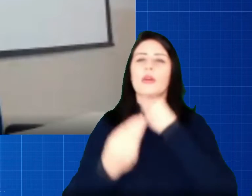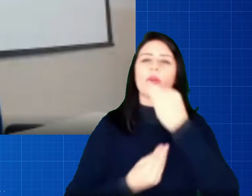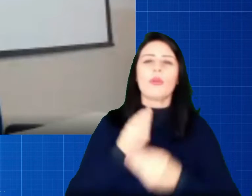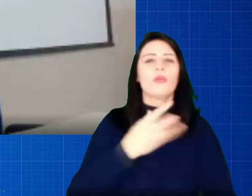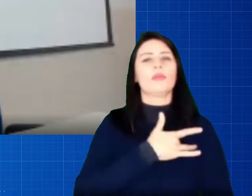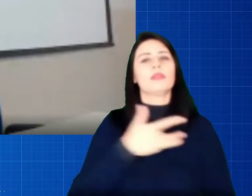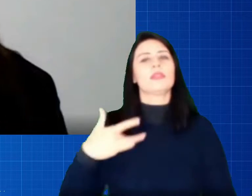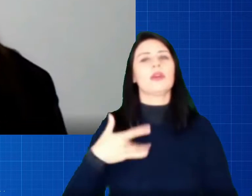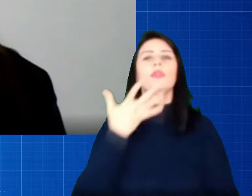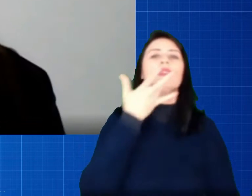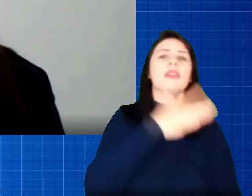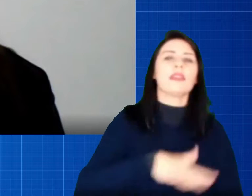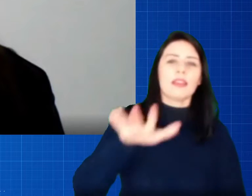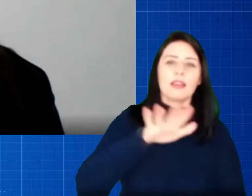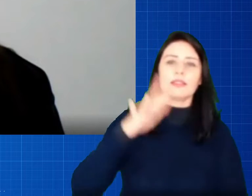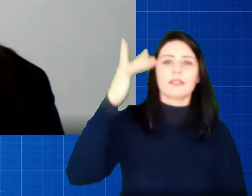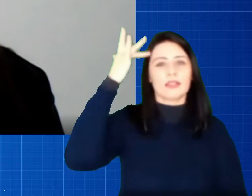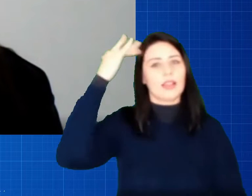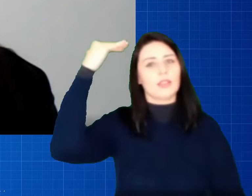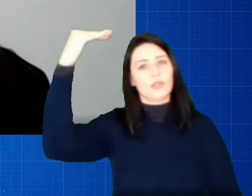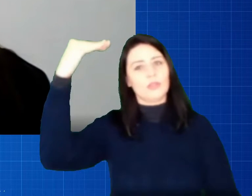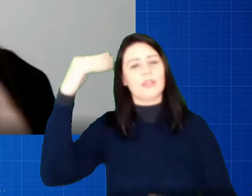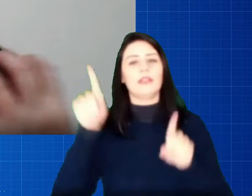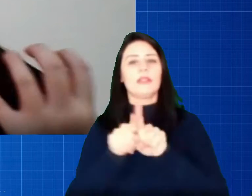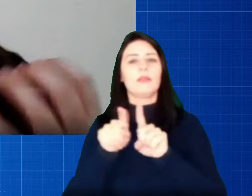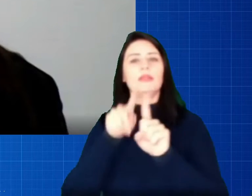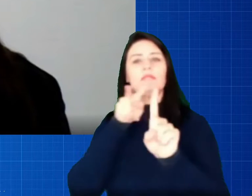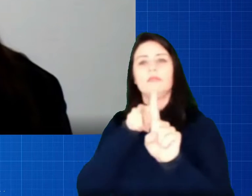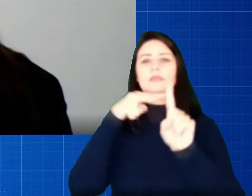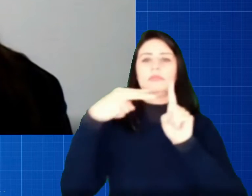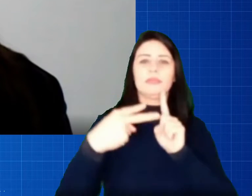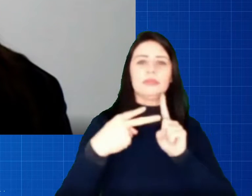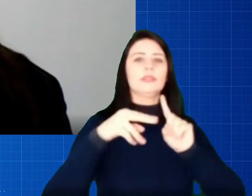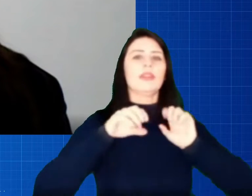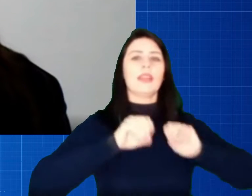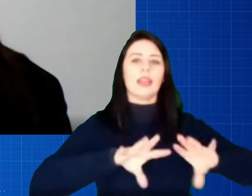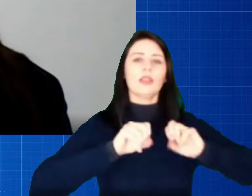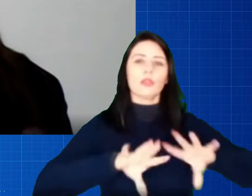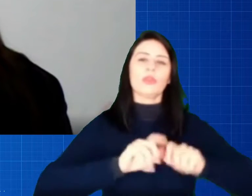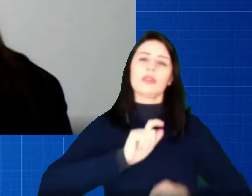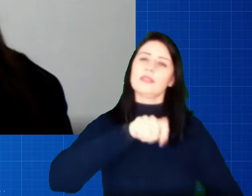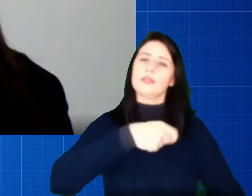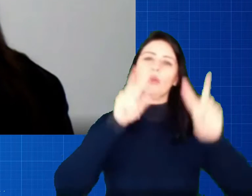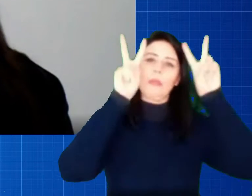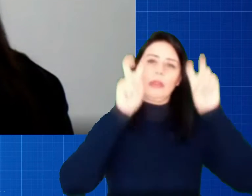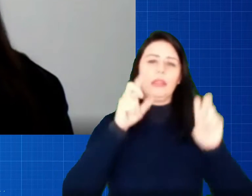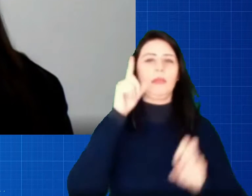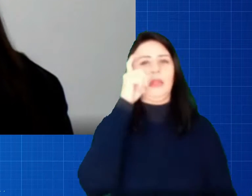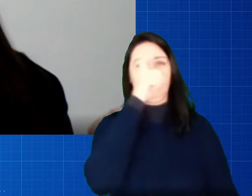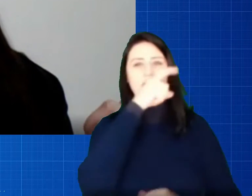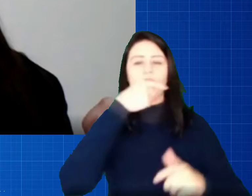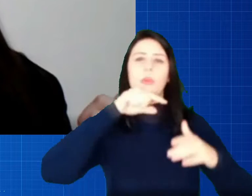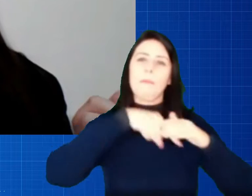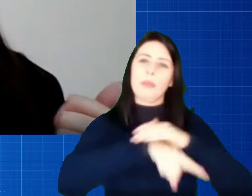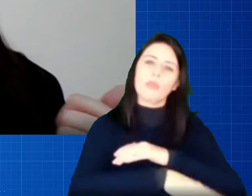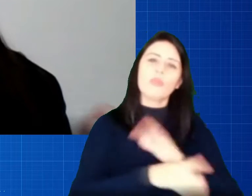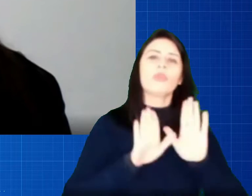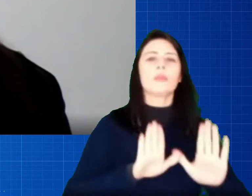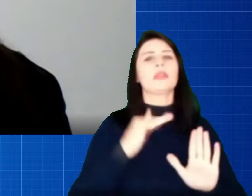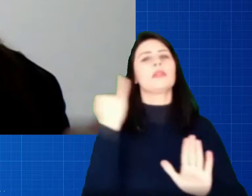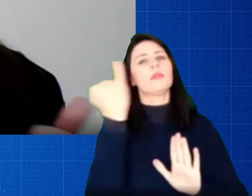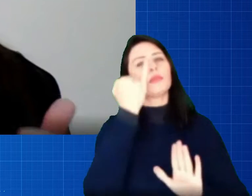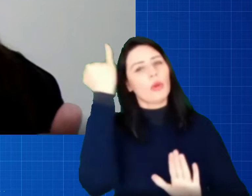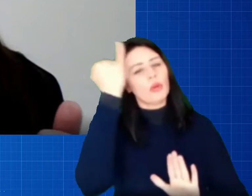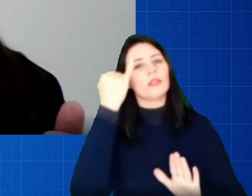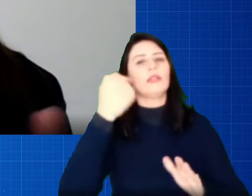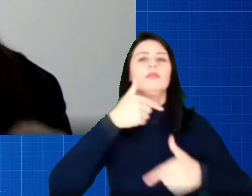das crianças, à saúde dos adultos e também a visão que a gente tem da educação sobre essa temática tão complexa, tão